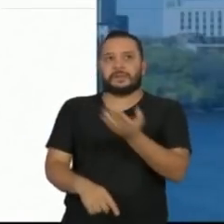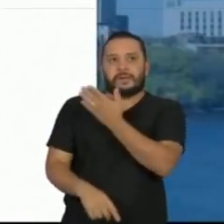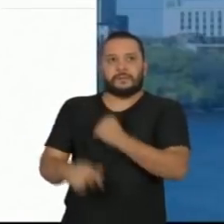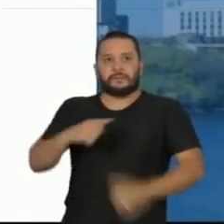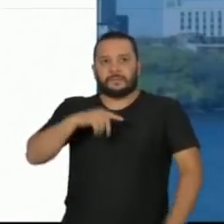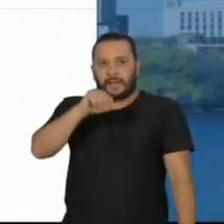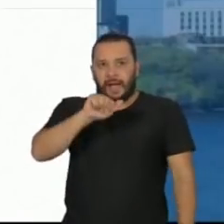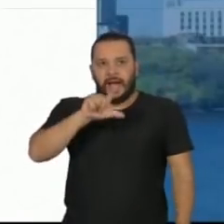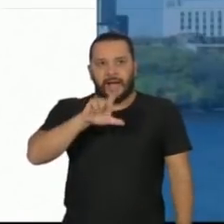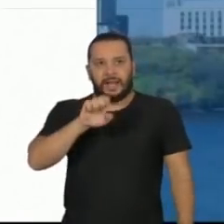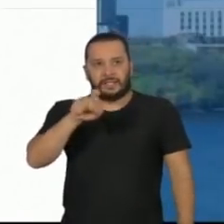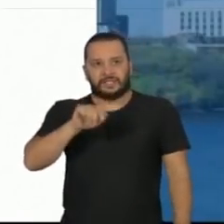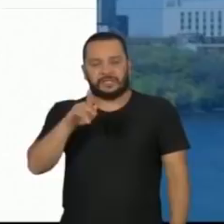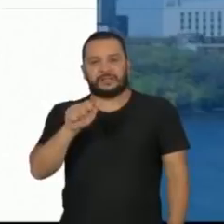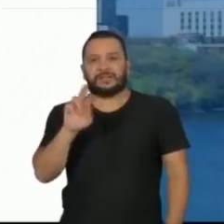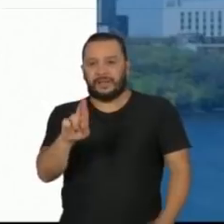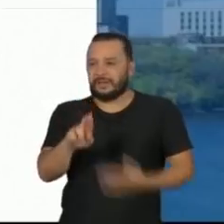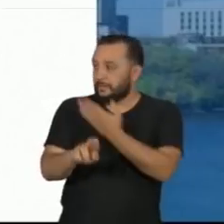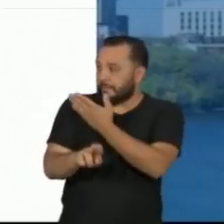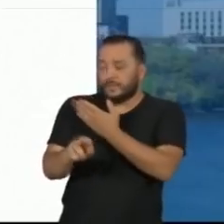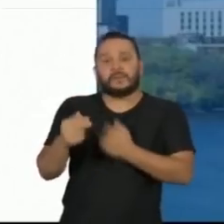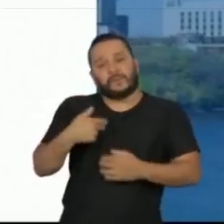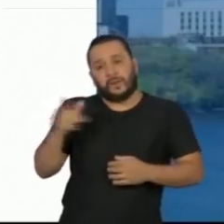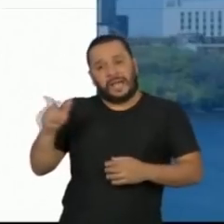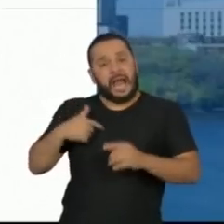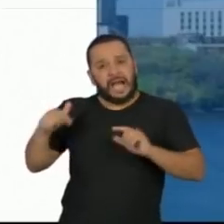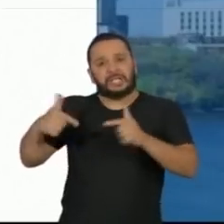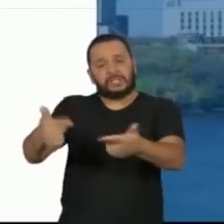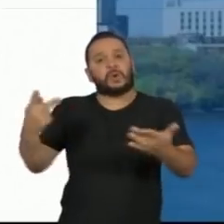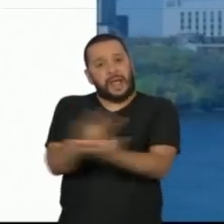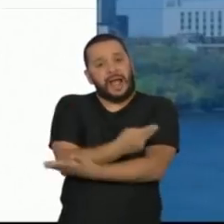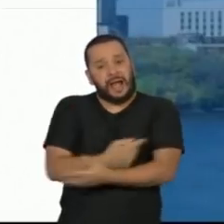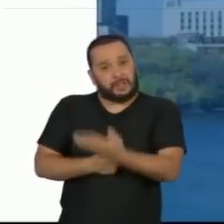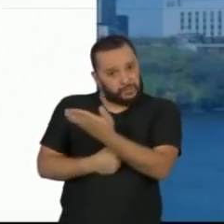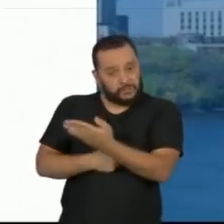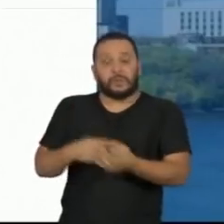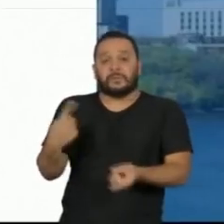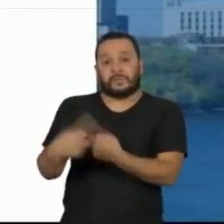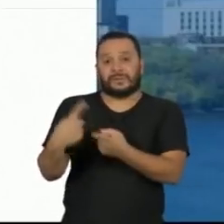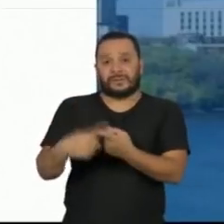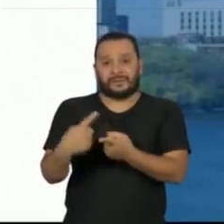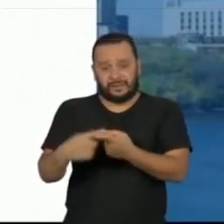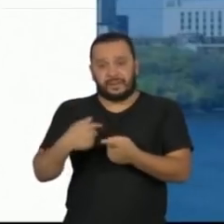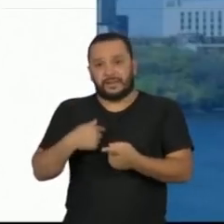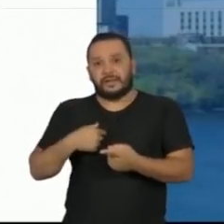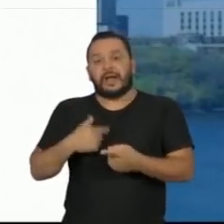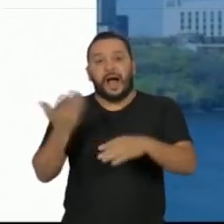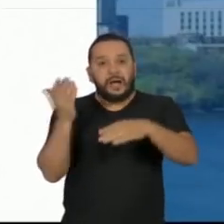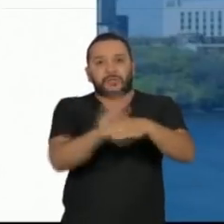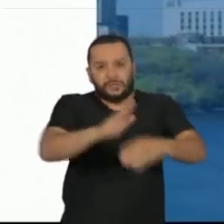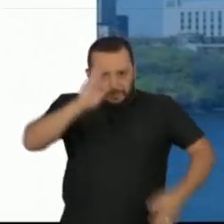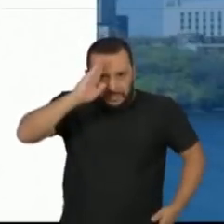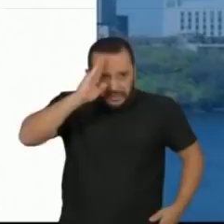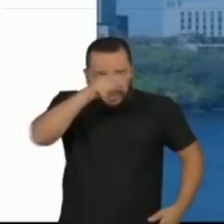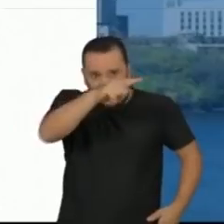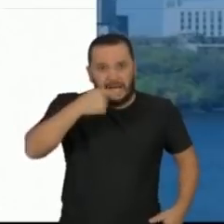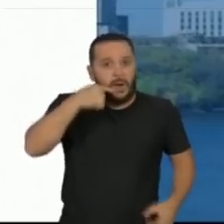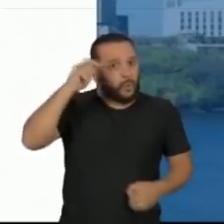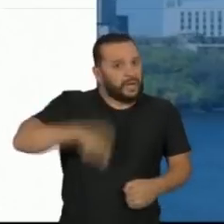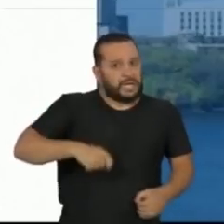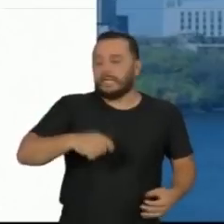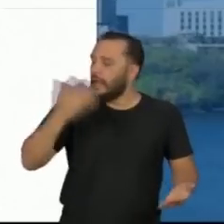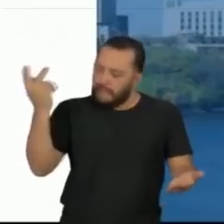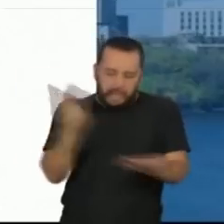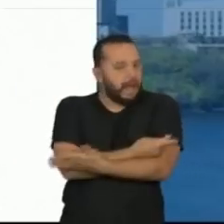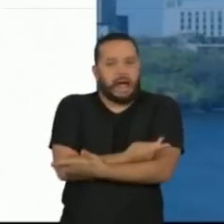Alexander disse que Trump agiu de maneira errada ao condicionar a liberação de ajuda militar para a Ucrânia.